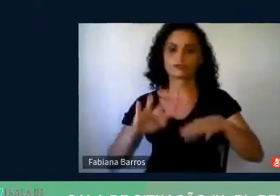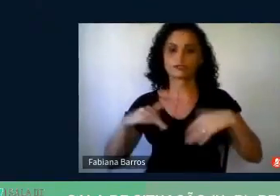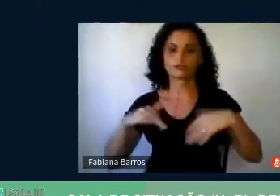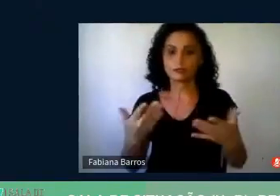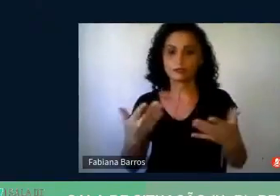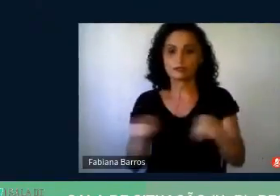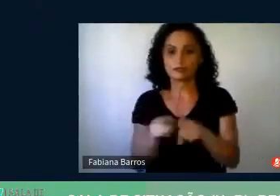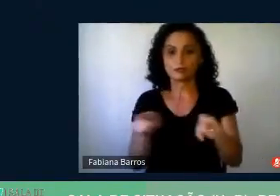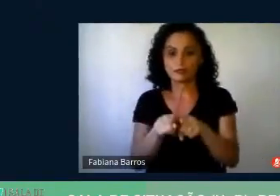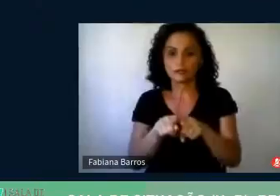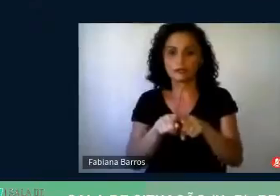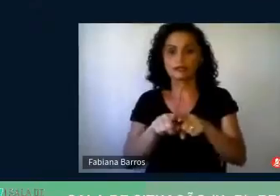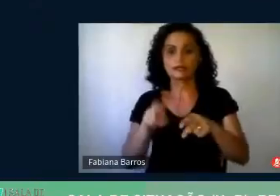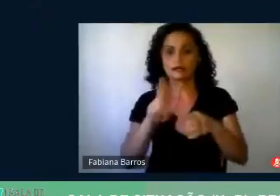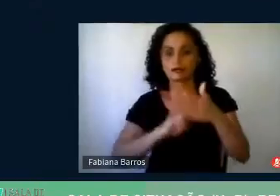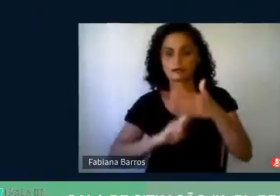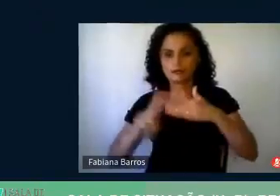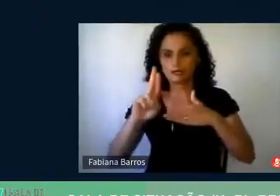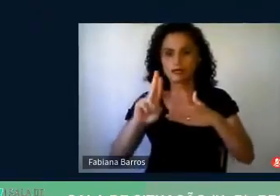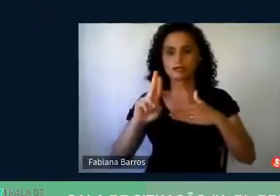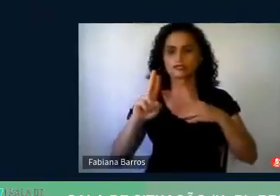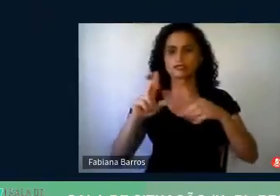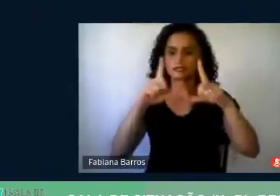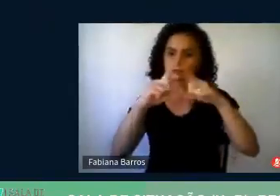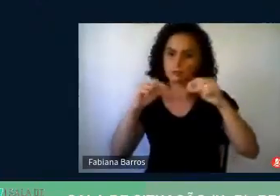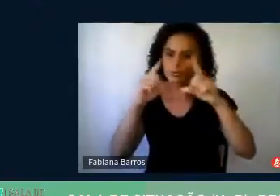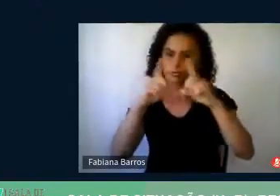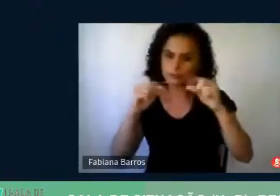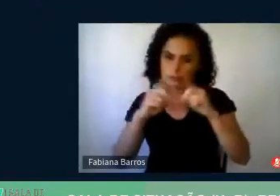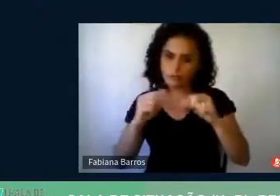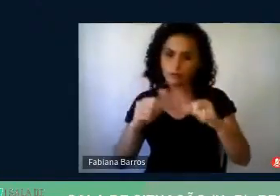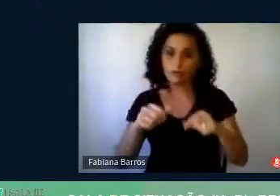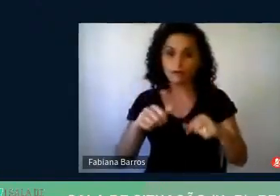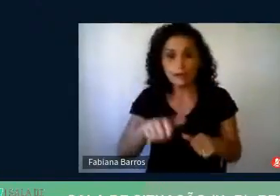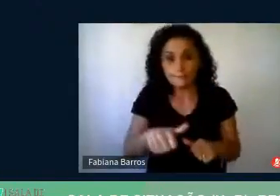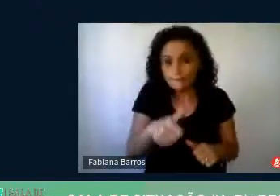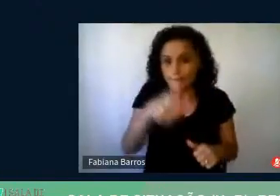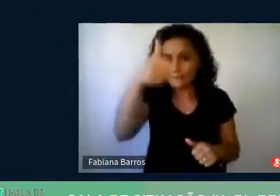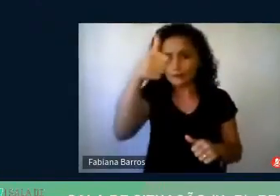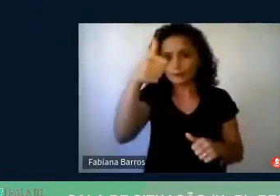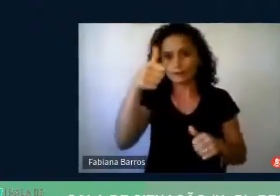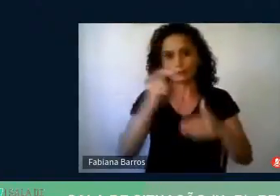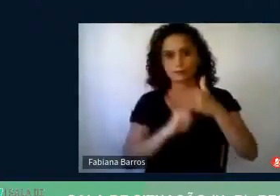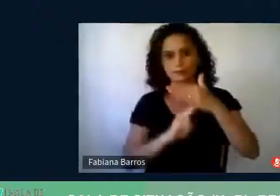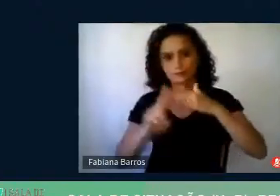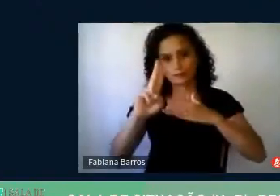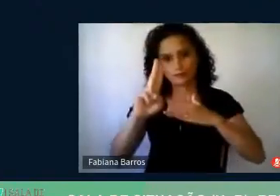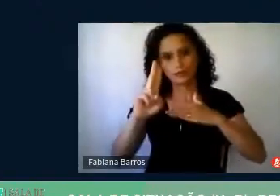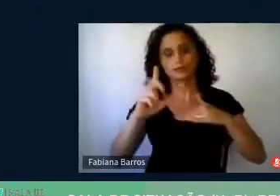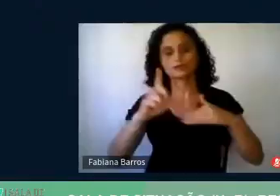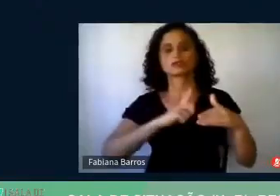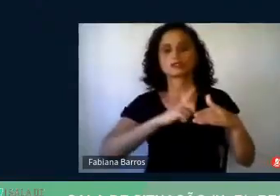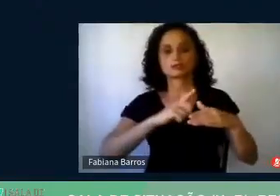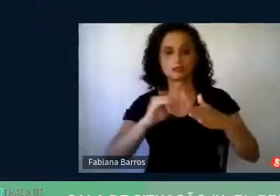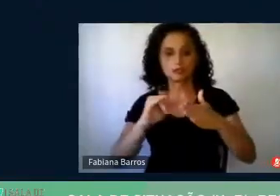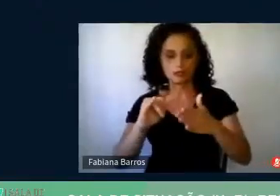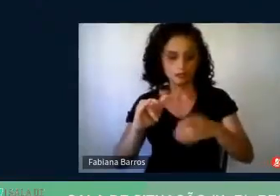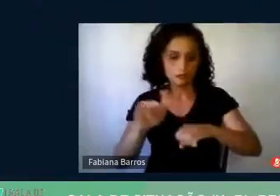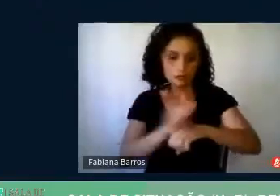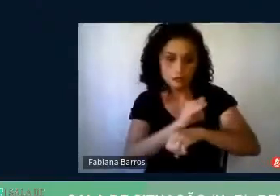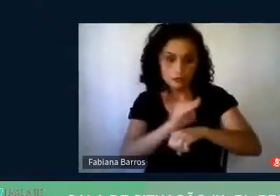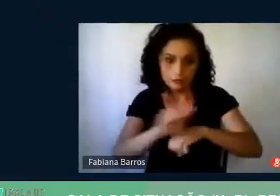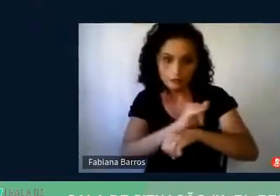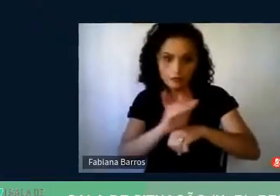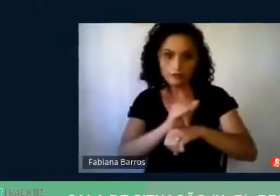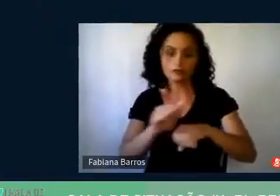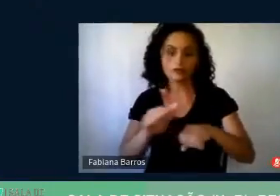primeira universidade do país a ter um plano de contingência. Ainda em fevereiro a gente já tinha um plano de contingência. Né? Logo depois a gente constituiu o COIS, que é o